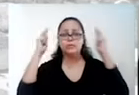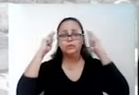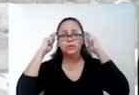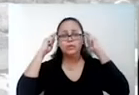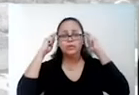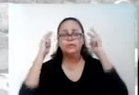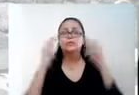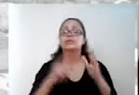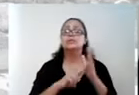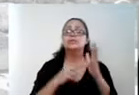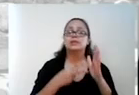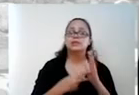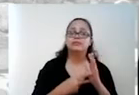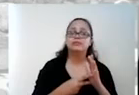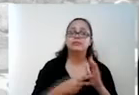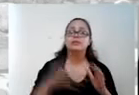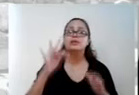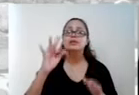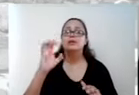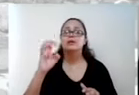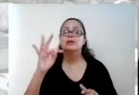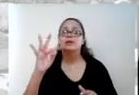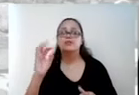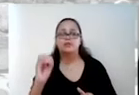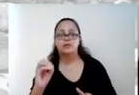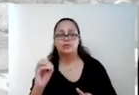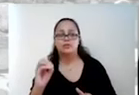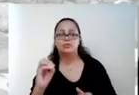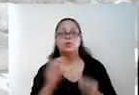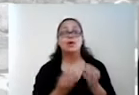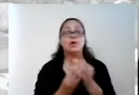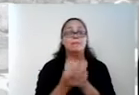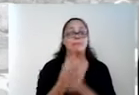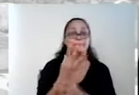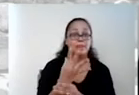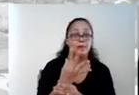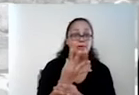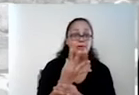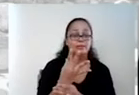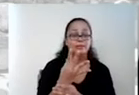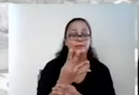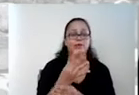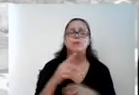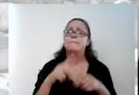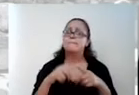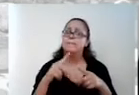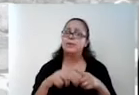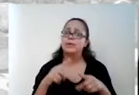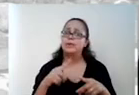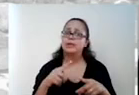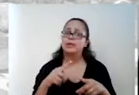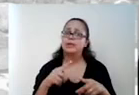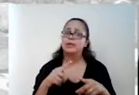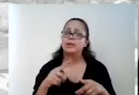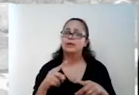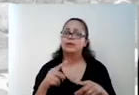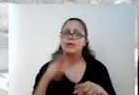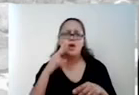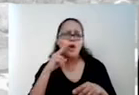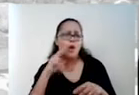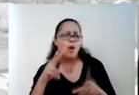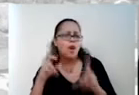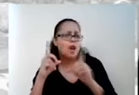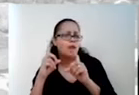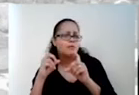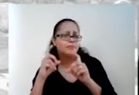feto, e phyta, planta. Plantas em forma de feto. Mas por quê? Observe essa figura à direita. É